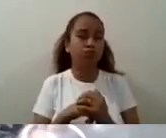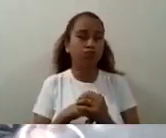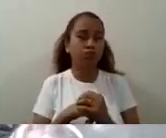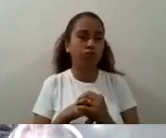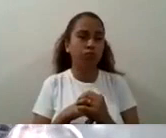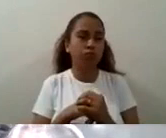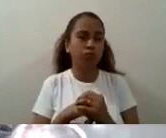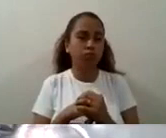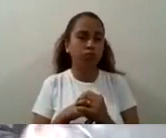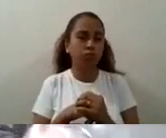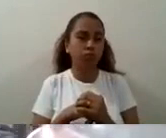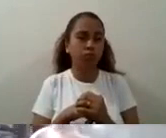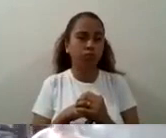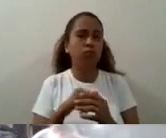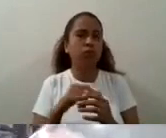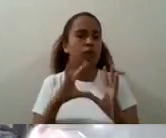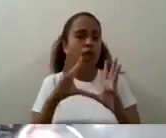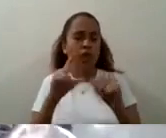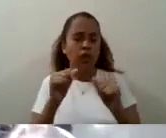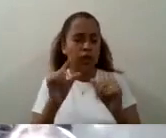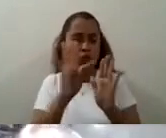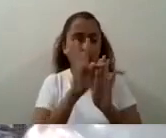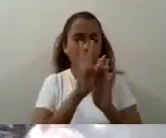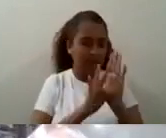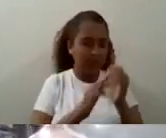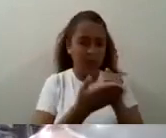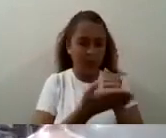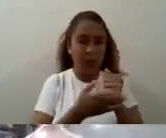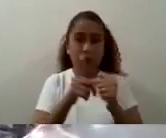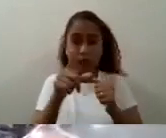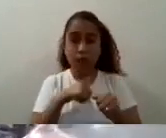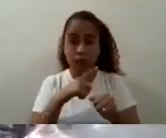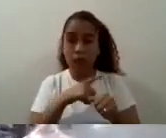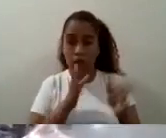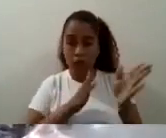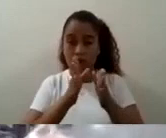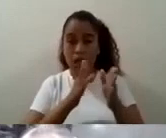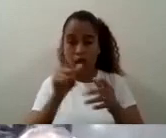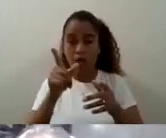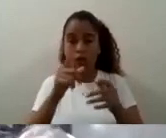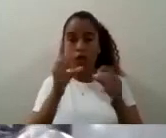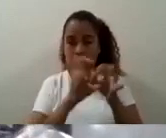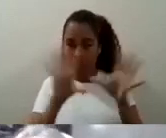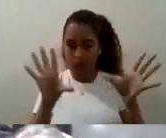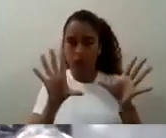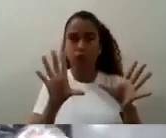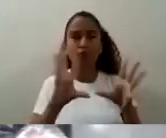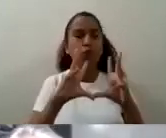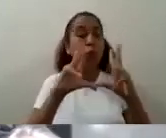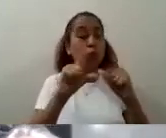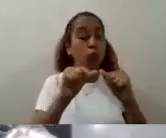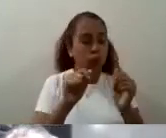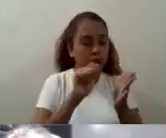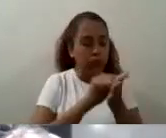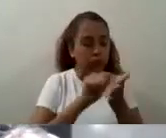todo o texto base, quando vocês vão ter acesso a ele, toda a elaboração dele, a